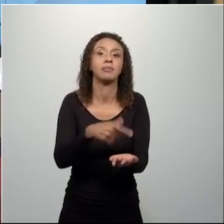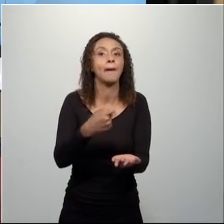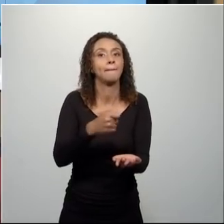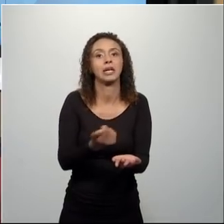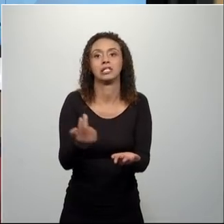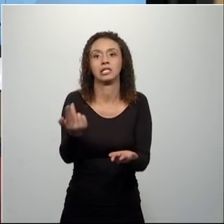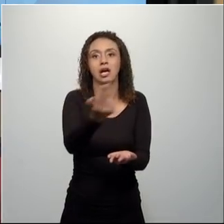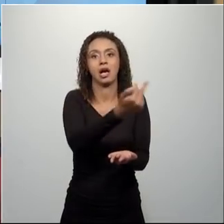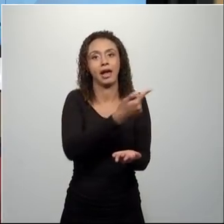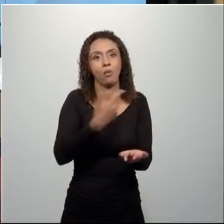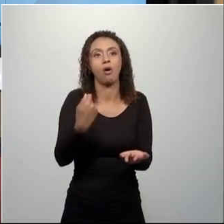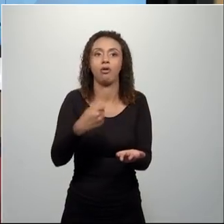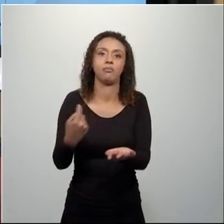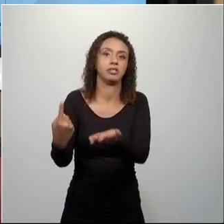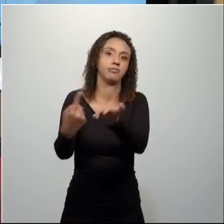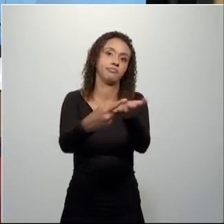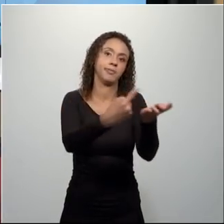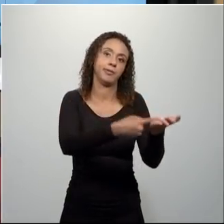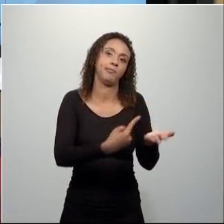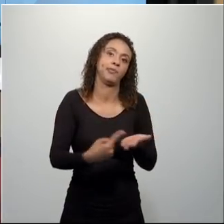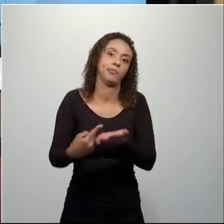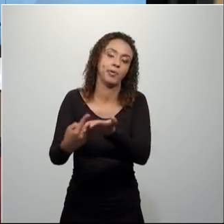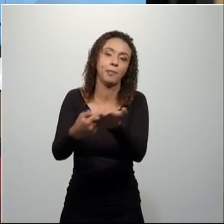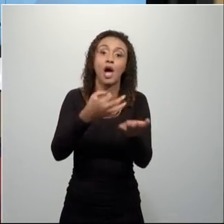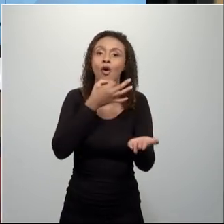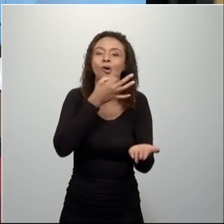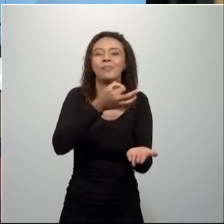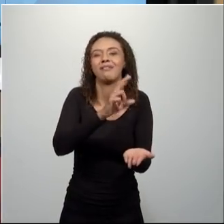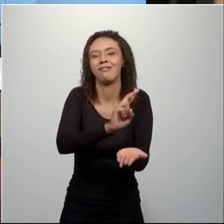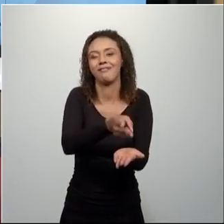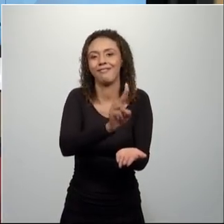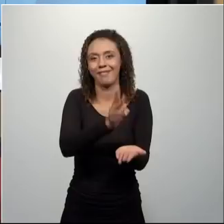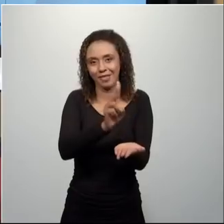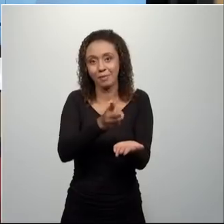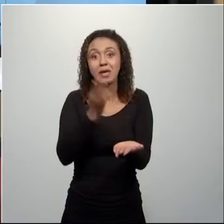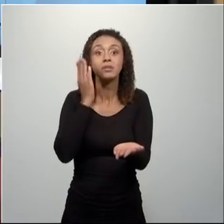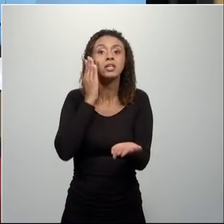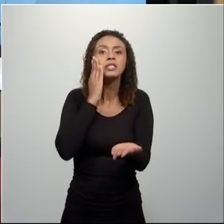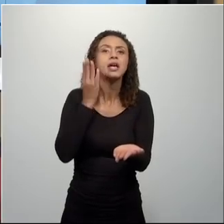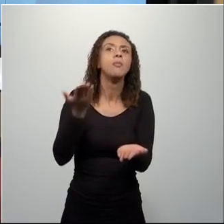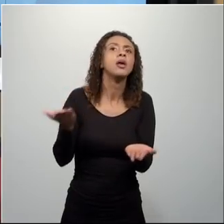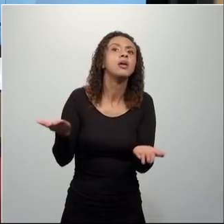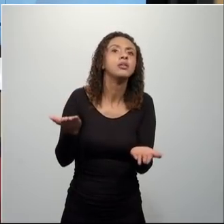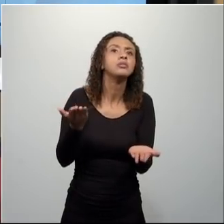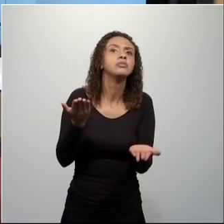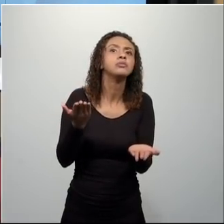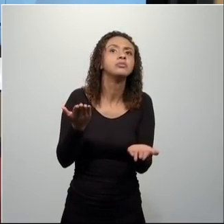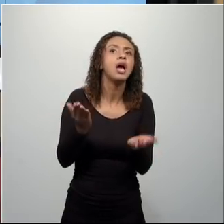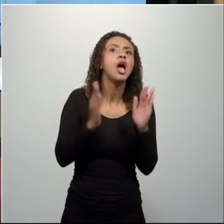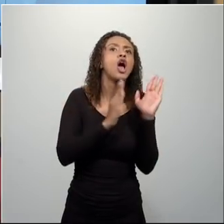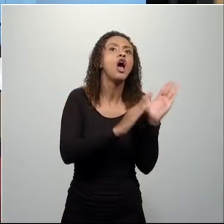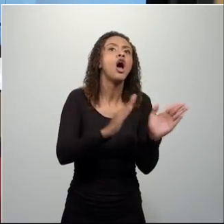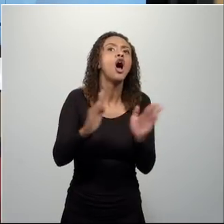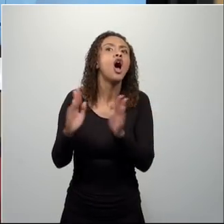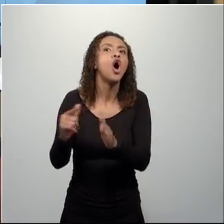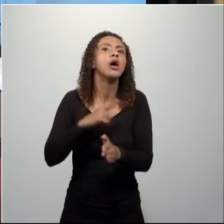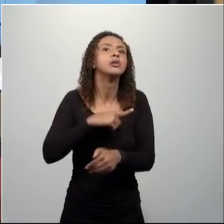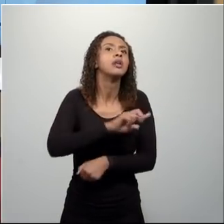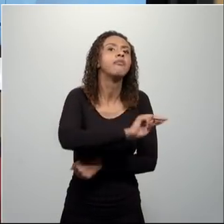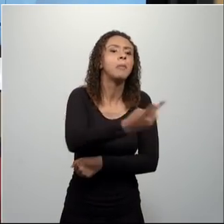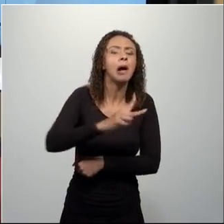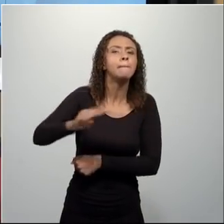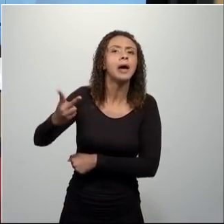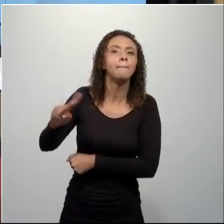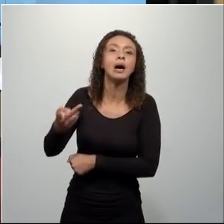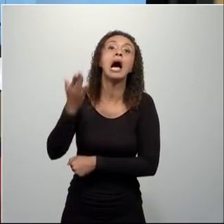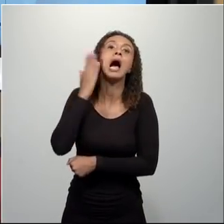tem que ter um consenso a id qual foi a ordem das transações porque como discutir em aulas sabendo a ordem das transações você consegue saber o